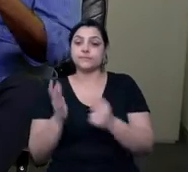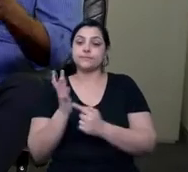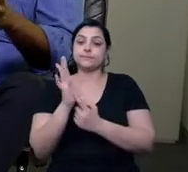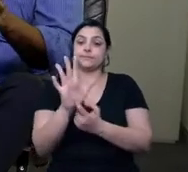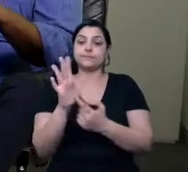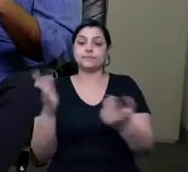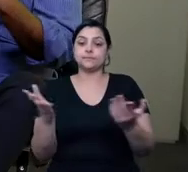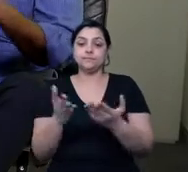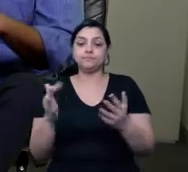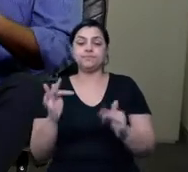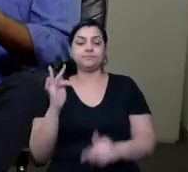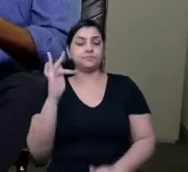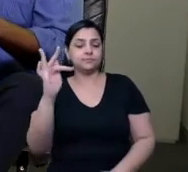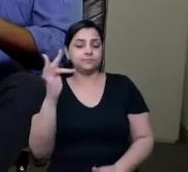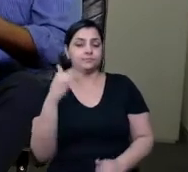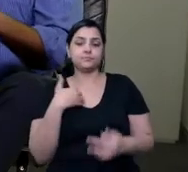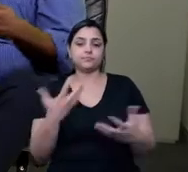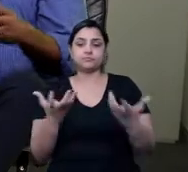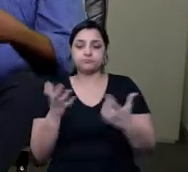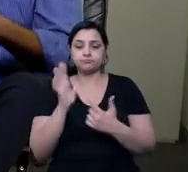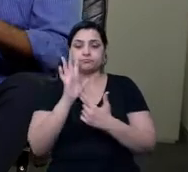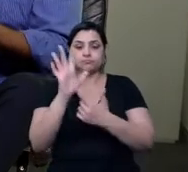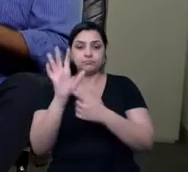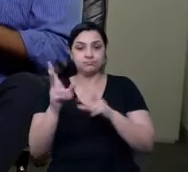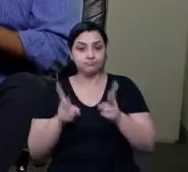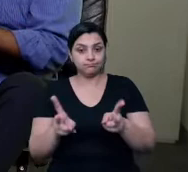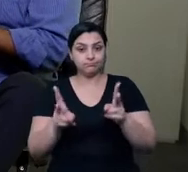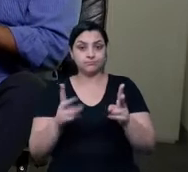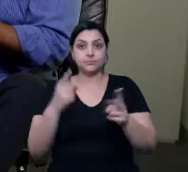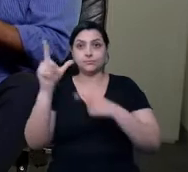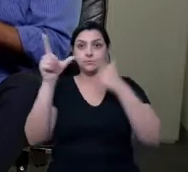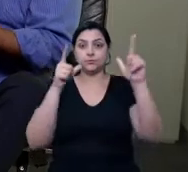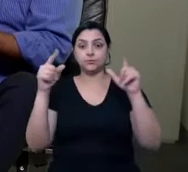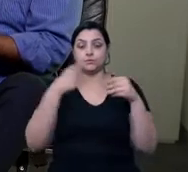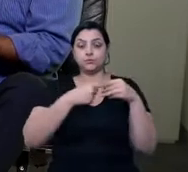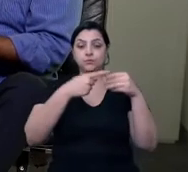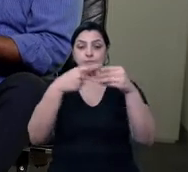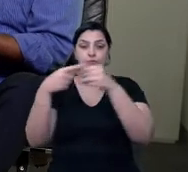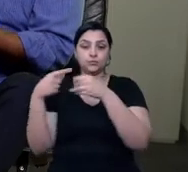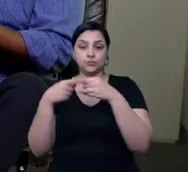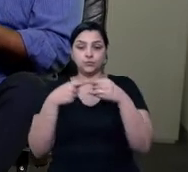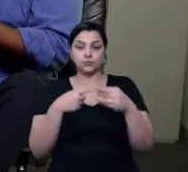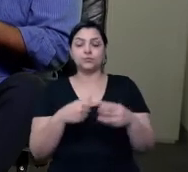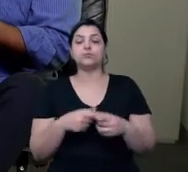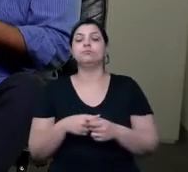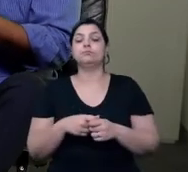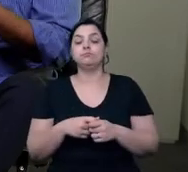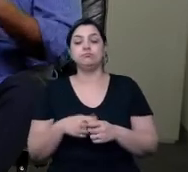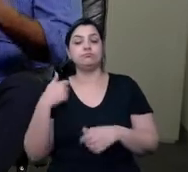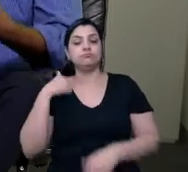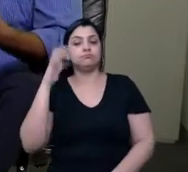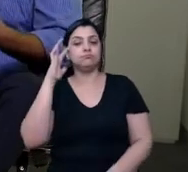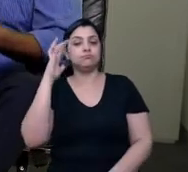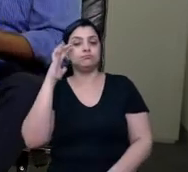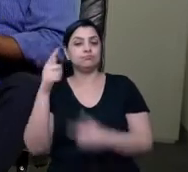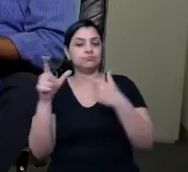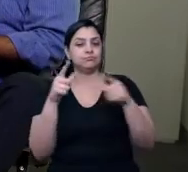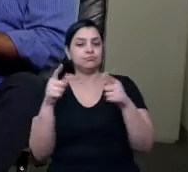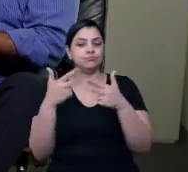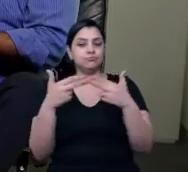Pretendo expor também esse mesmo Sertões em outros ambientes, mas eu já estou pensando em outras coisinhas também, um